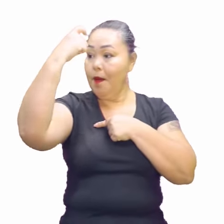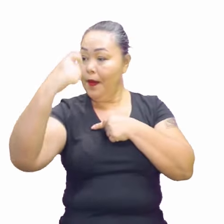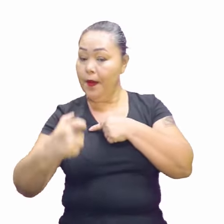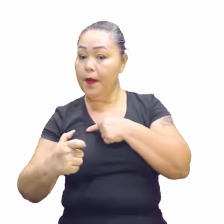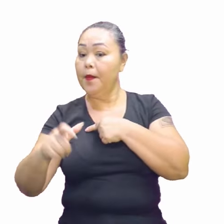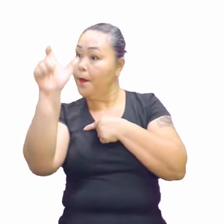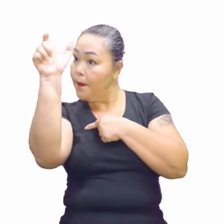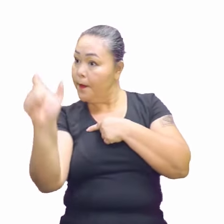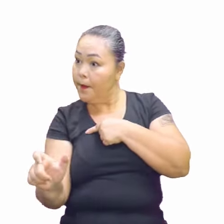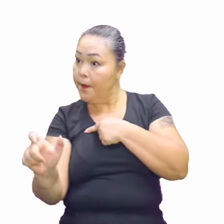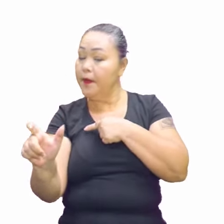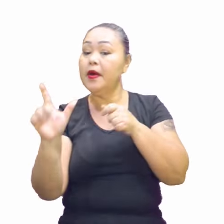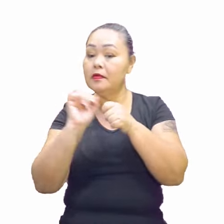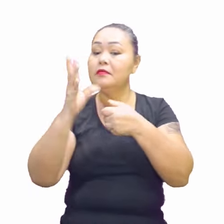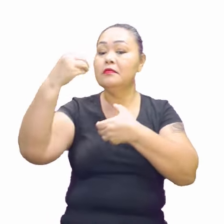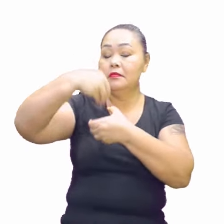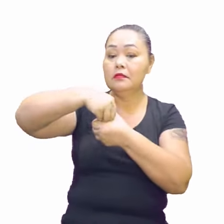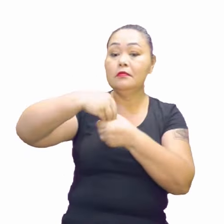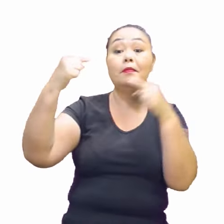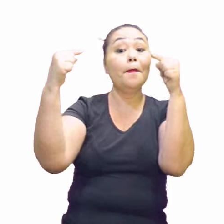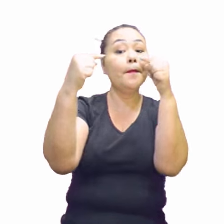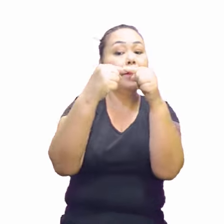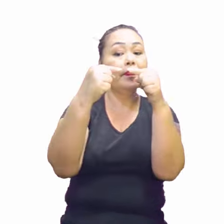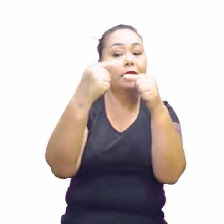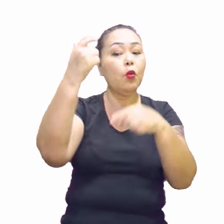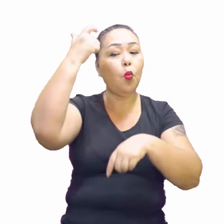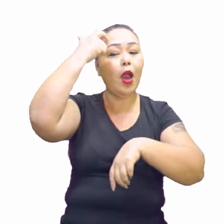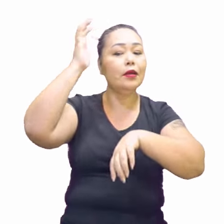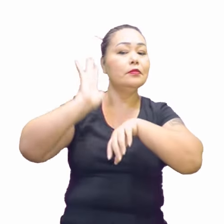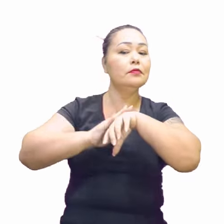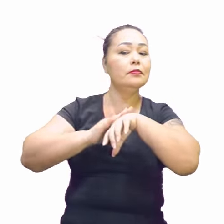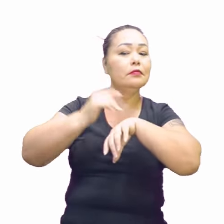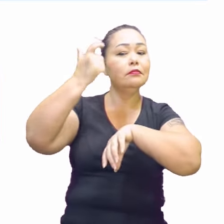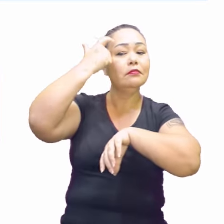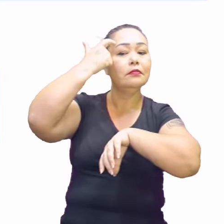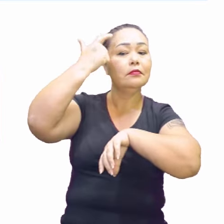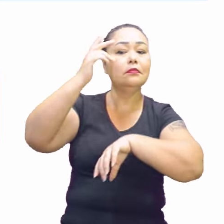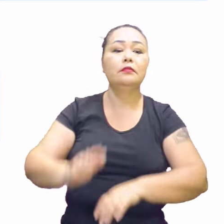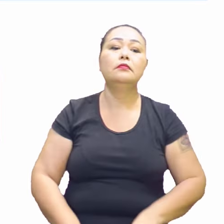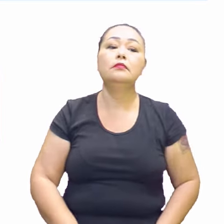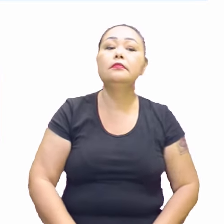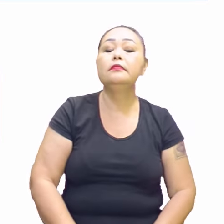pessoa. Aí aqui se encaixa, porque concorda com a ideia.